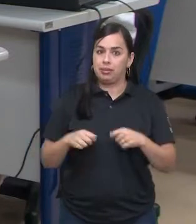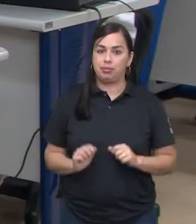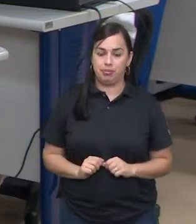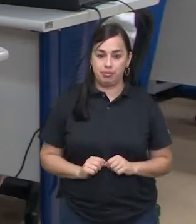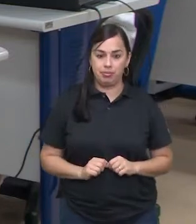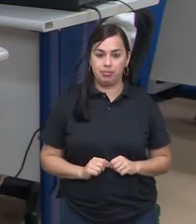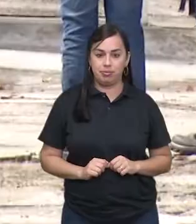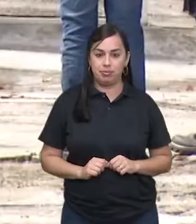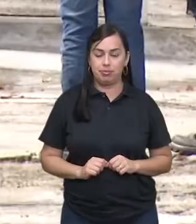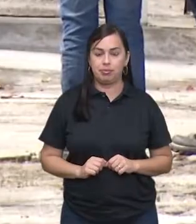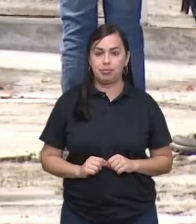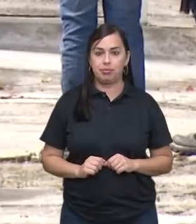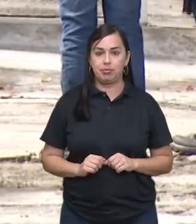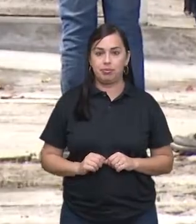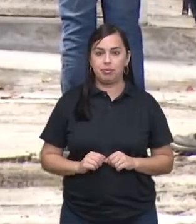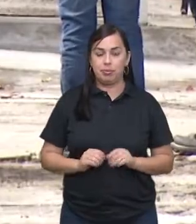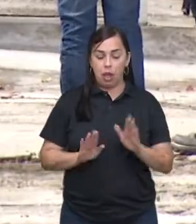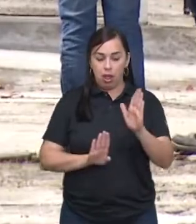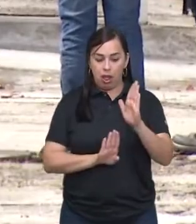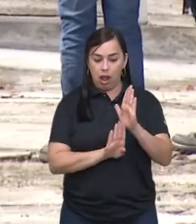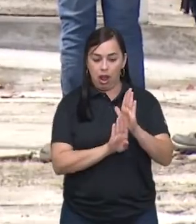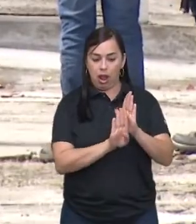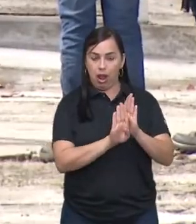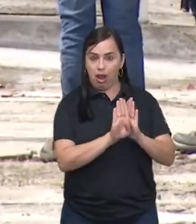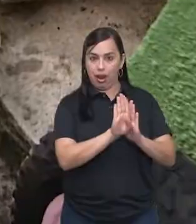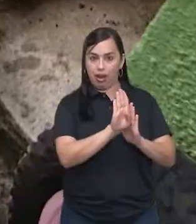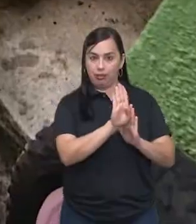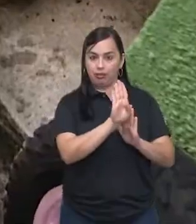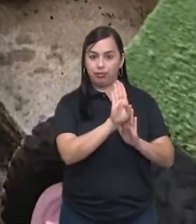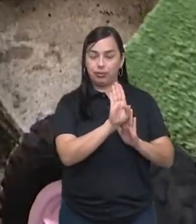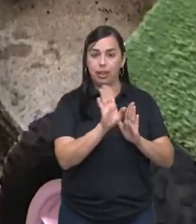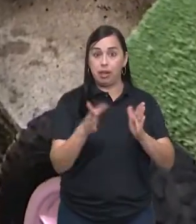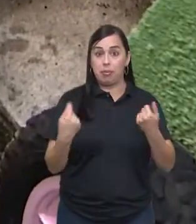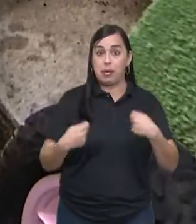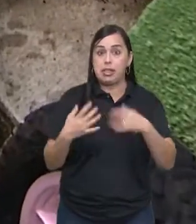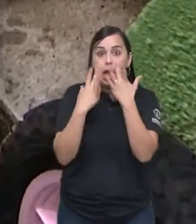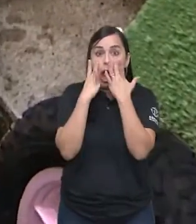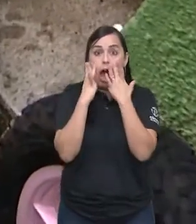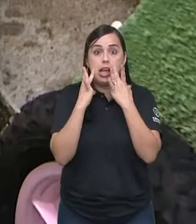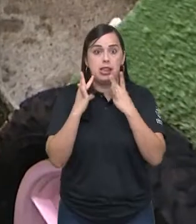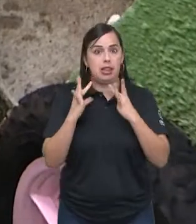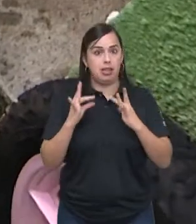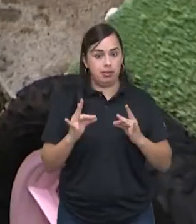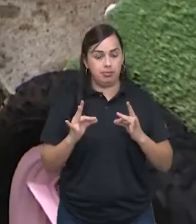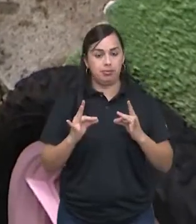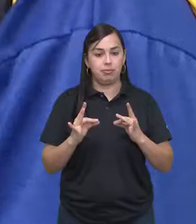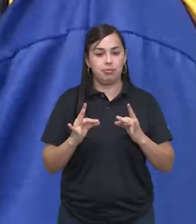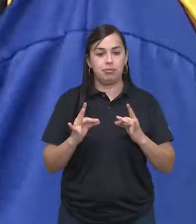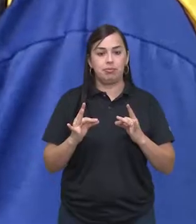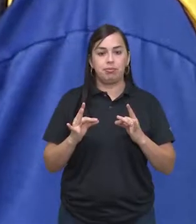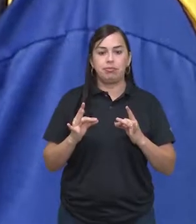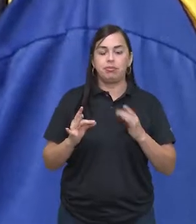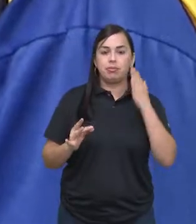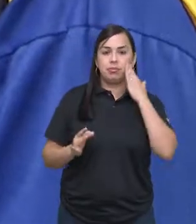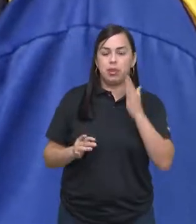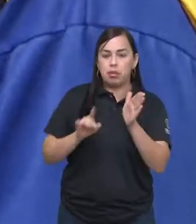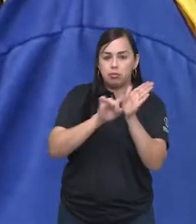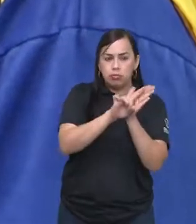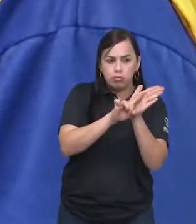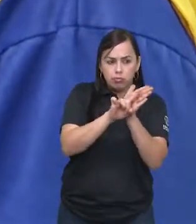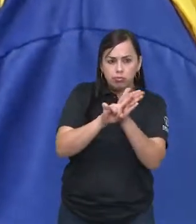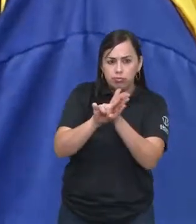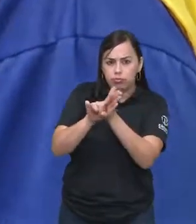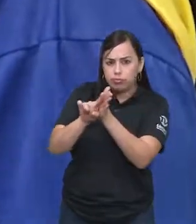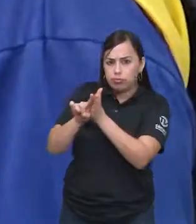à doença. O avanço da dengue em São José dos Campos acendeu um sinal de alerta na cidade. De acordo com o